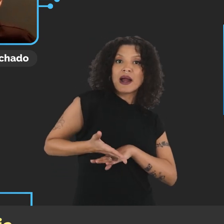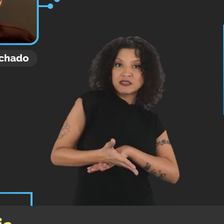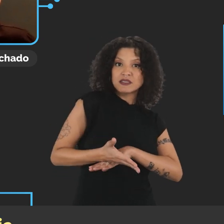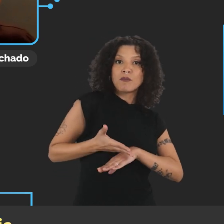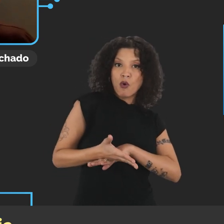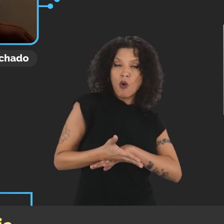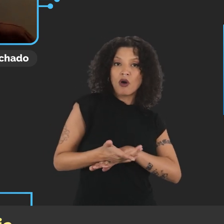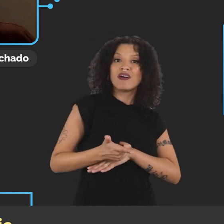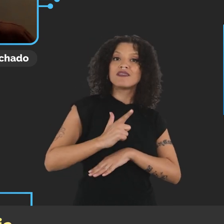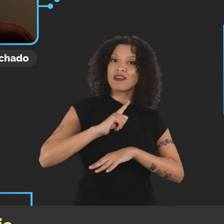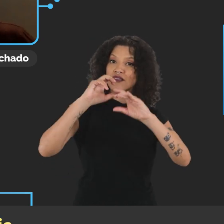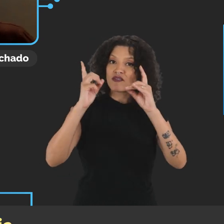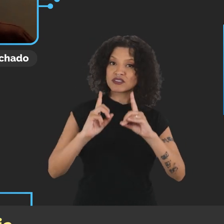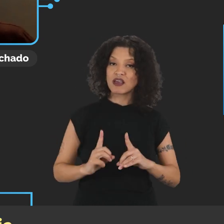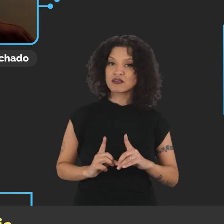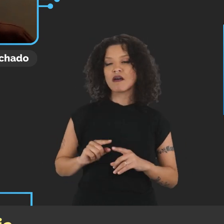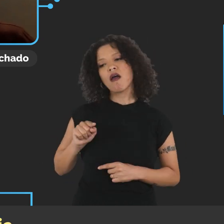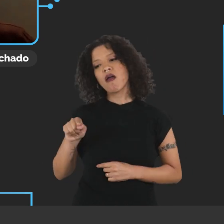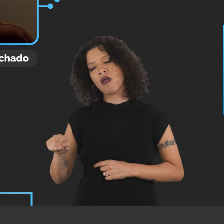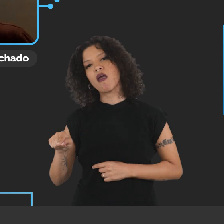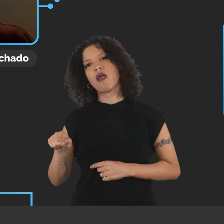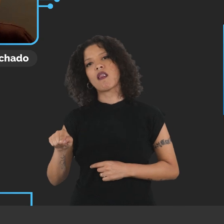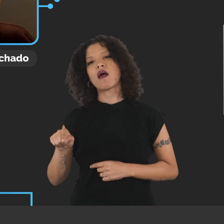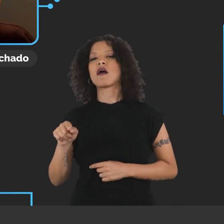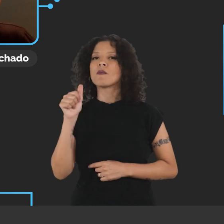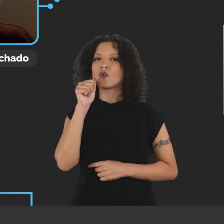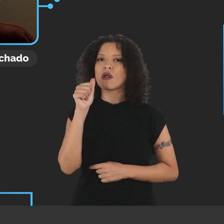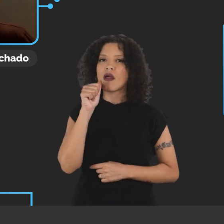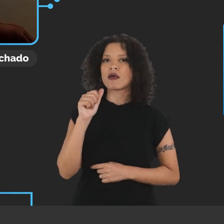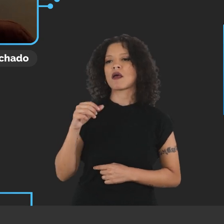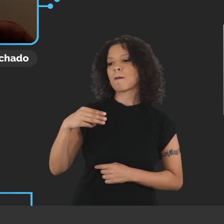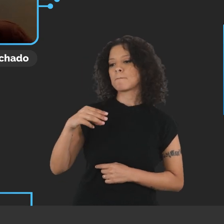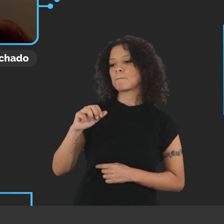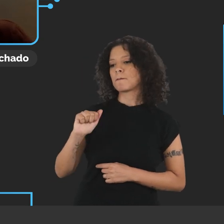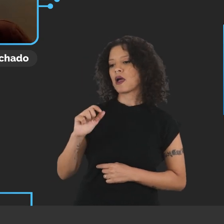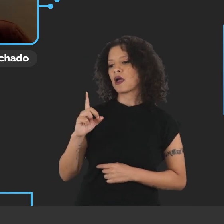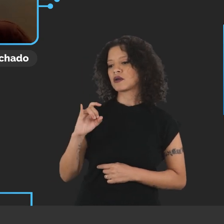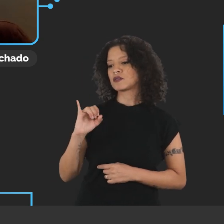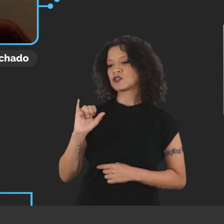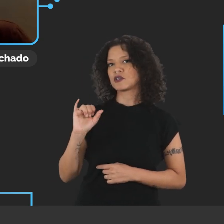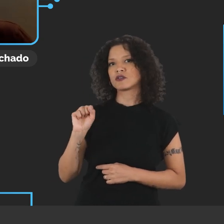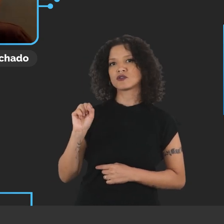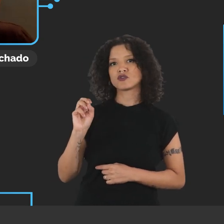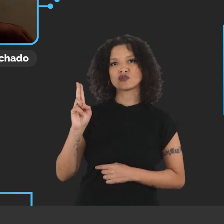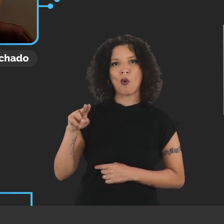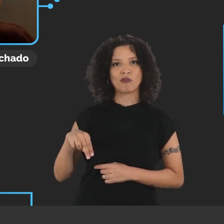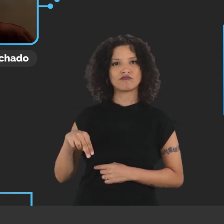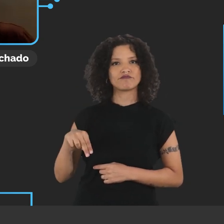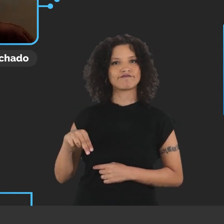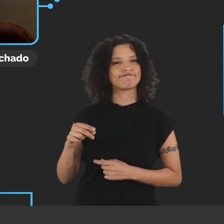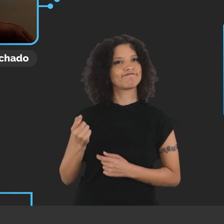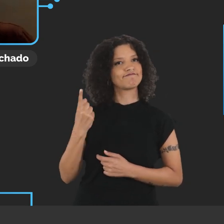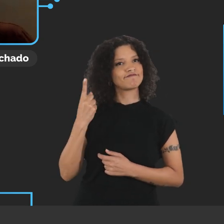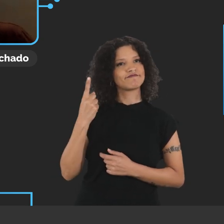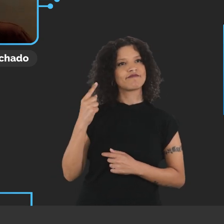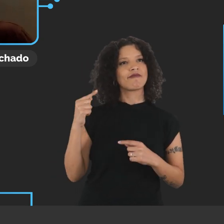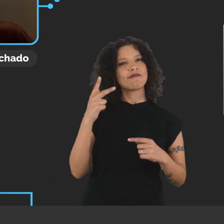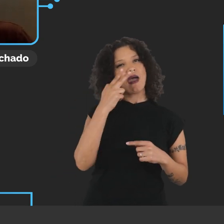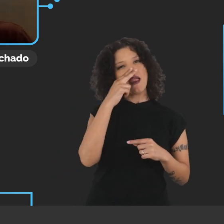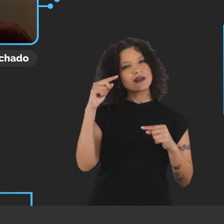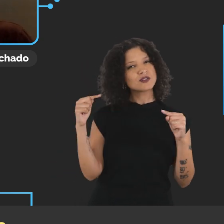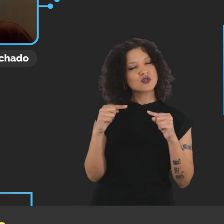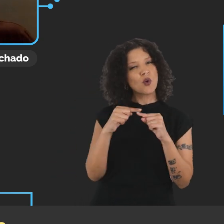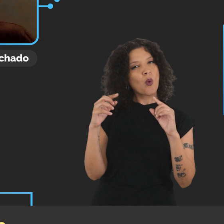deficiência nessa produção era a protagonista, era a Madison. E isso dialoga demais, né, com essa luz que eu falei, que eu